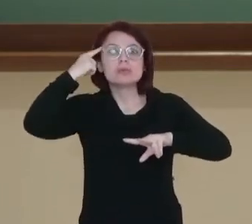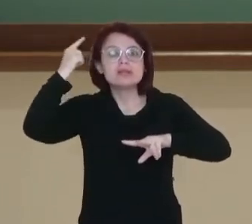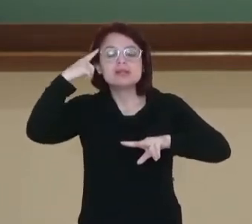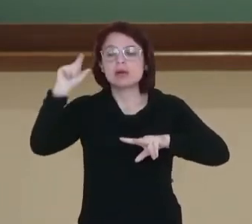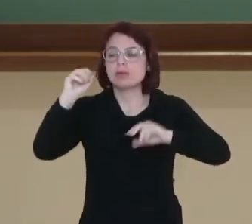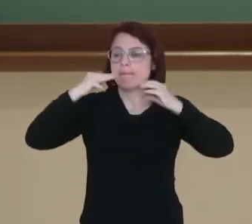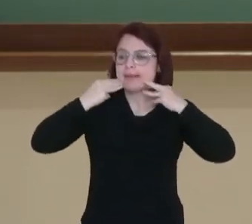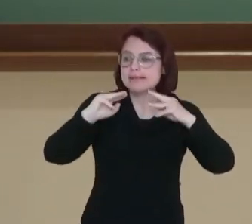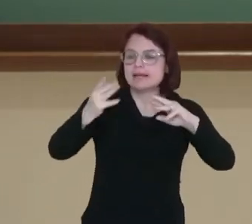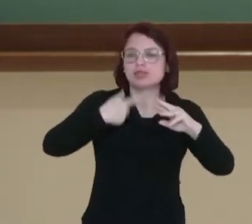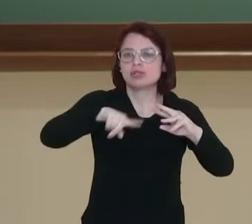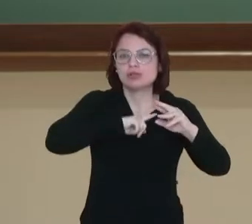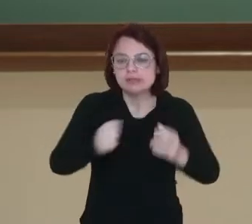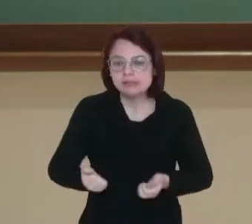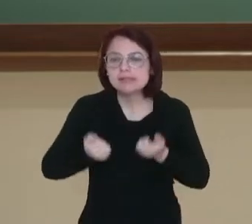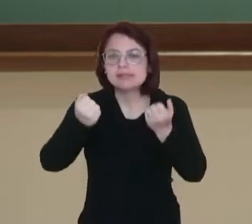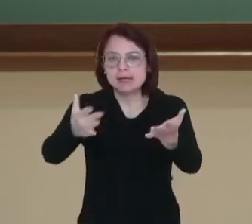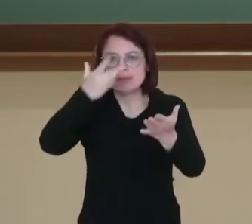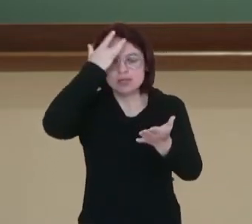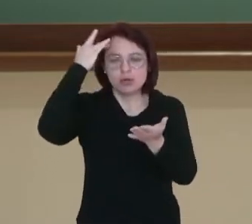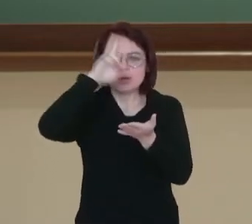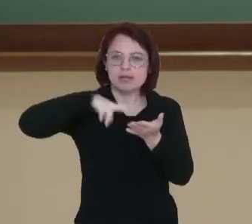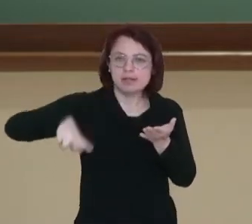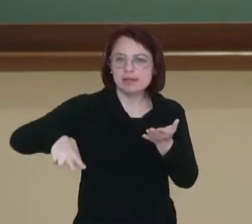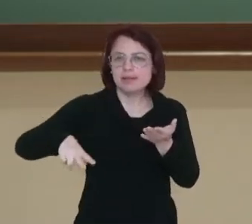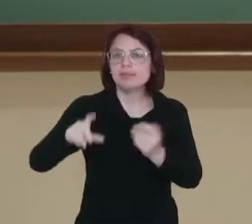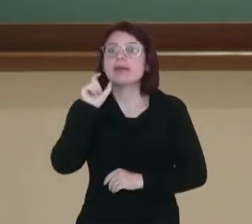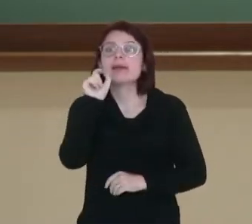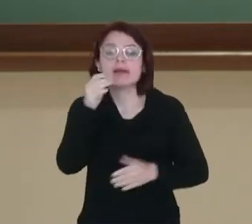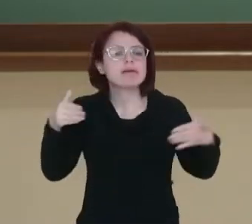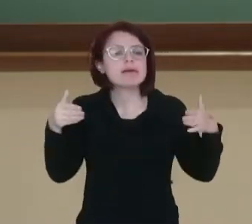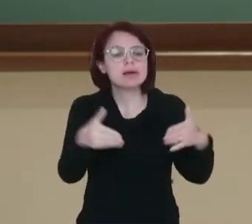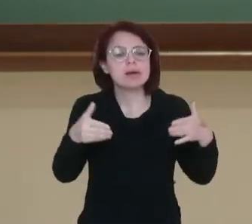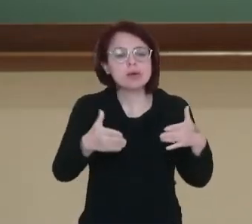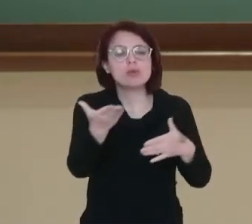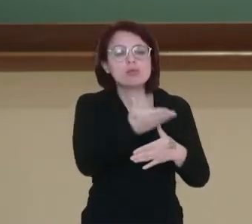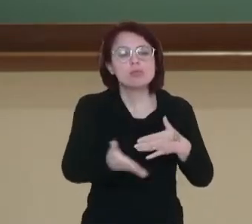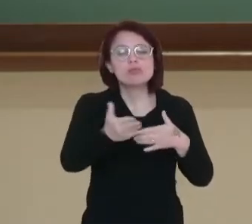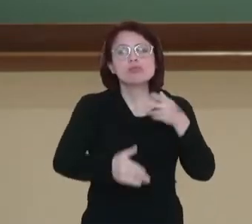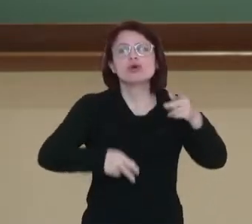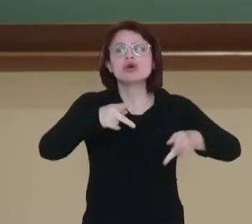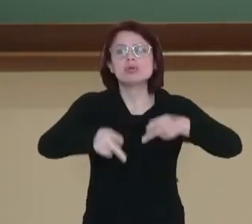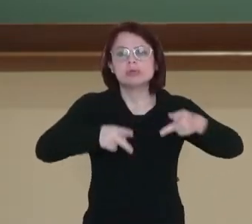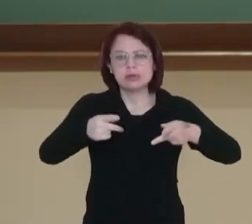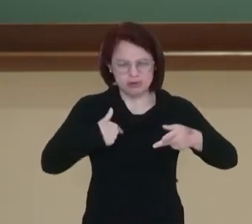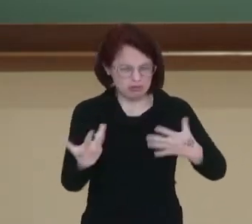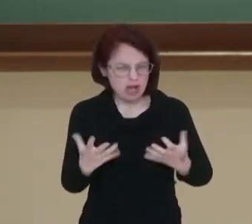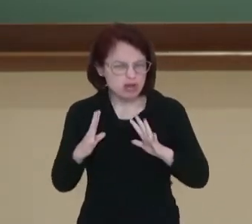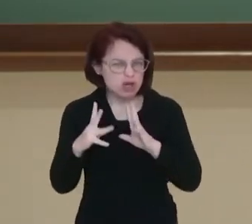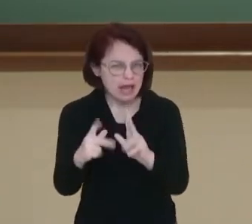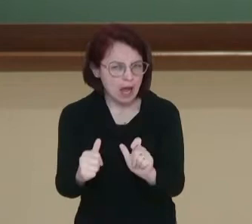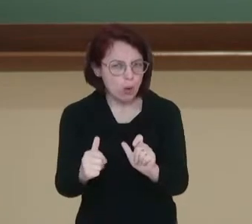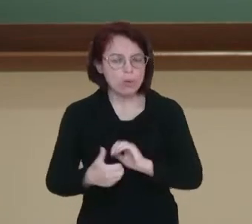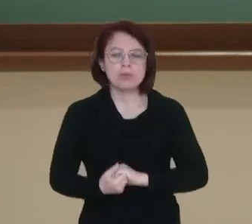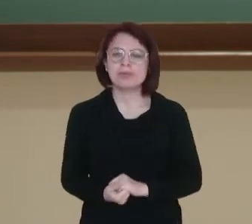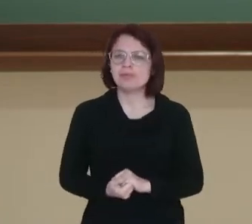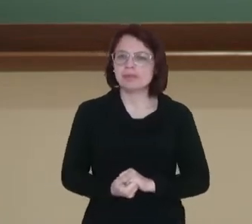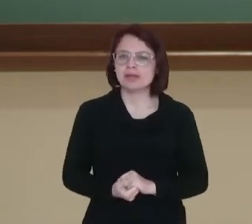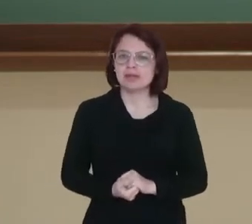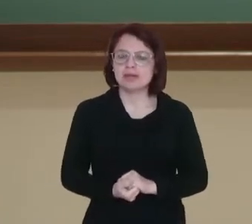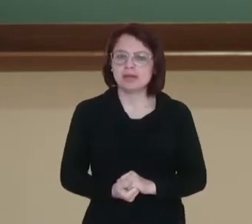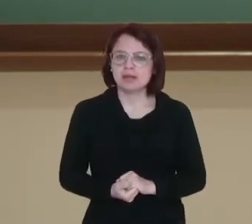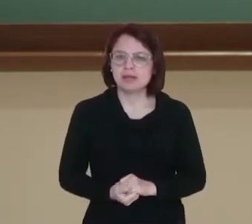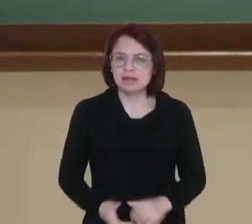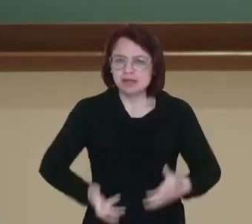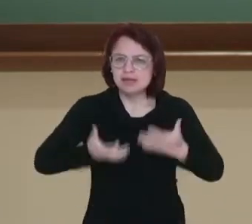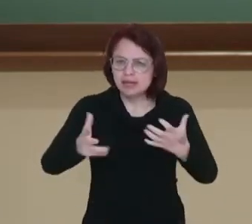queremos passar ao leitor, quem será o público, Eu quero atingir o público geral? Eu quero atingir